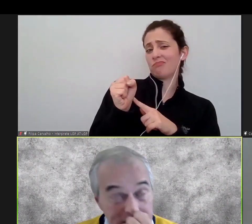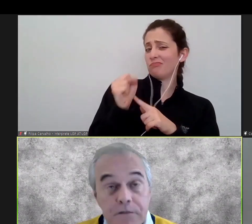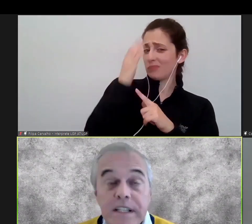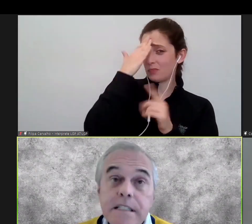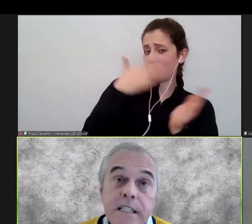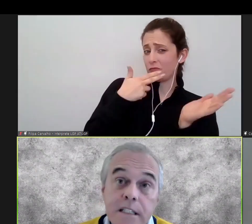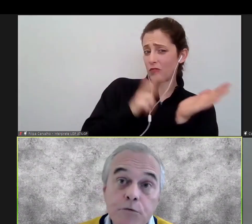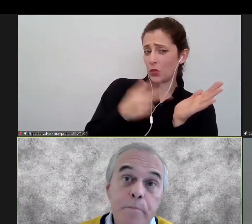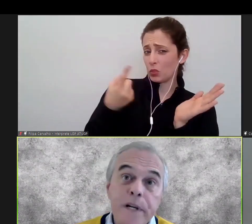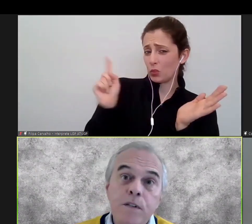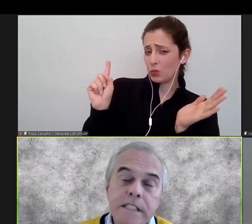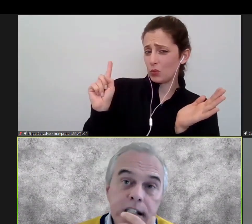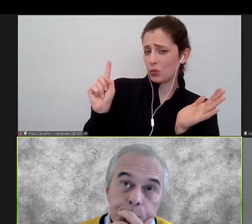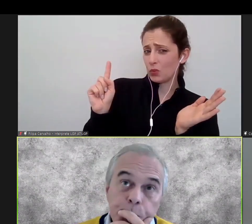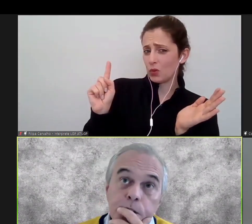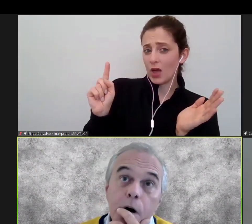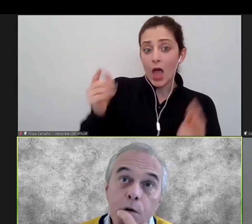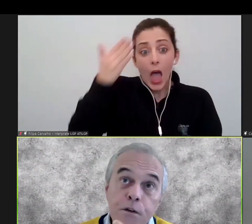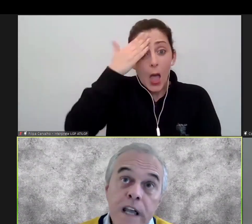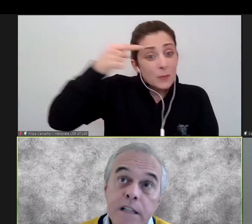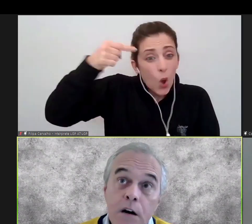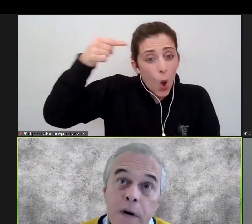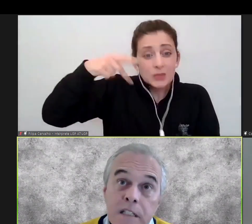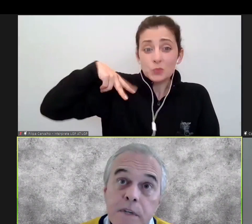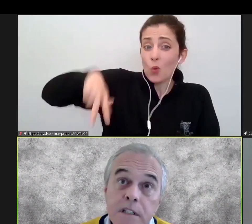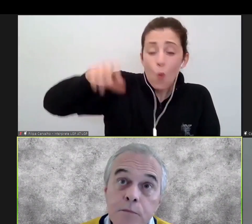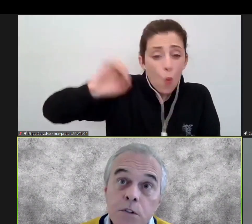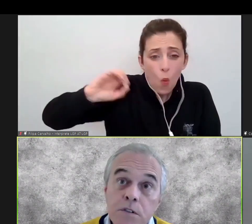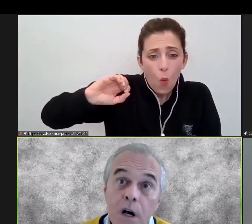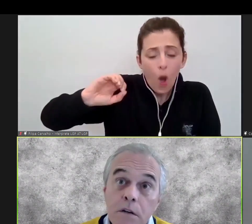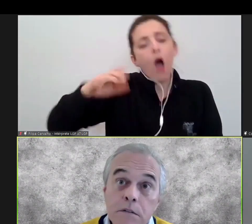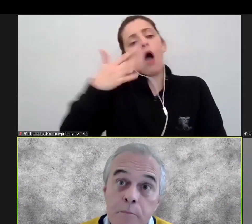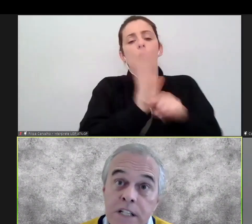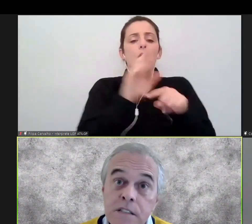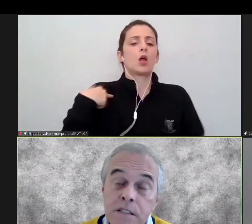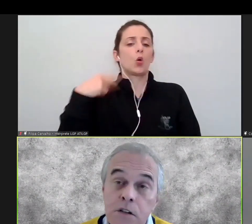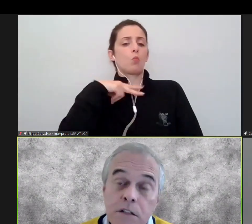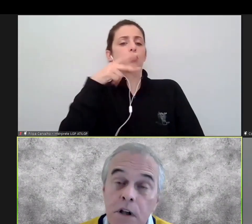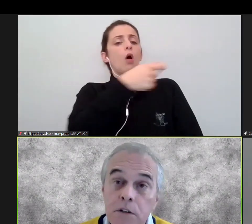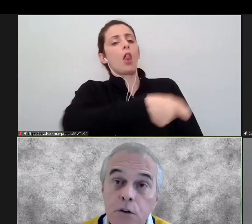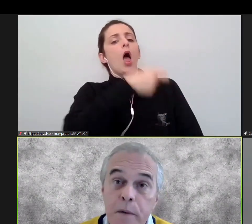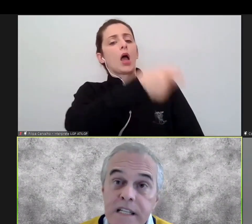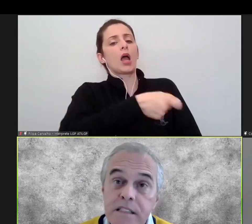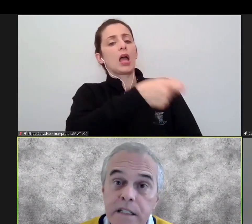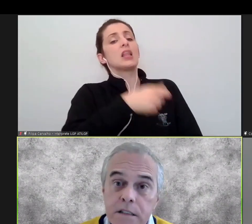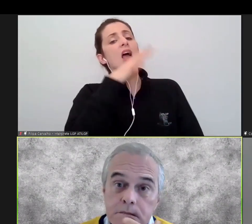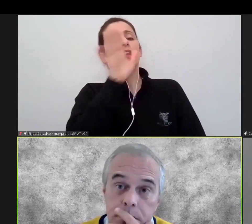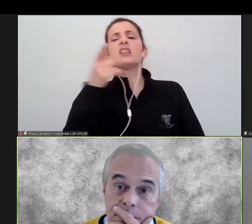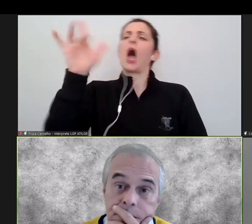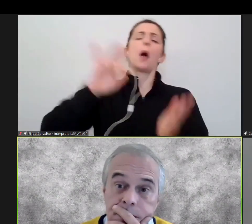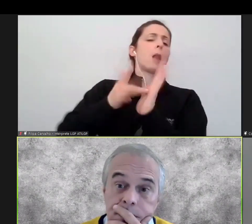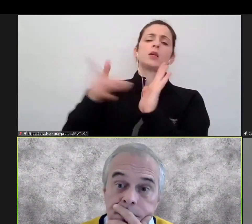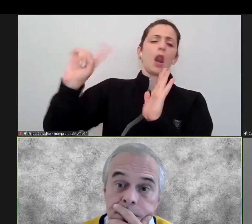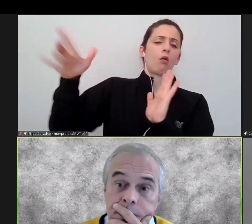Como é que você vai dizer que não há preconceito em Portugal? Eu fui arrendar um apartamento em Portugal e o rapaz disse assim, olha, eu não alugo para brasileiro.